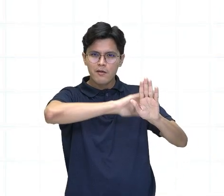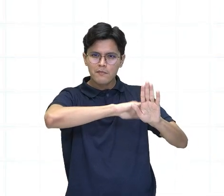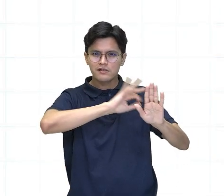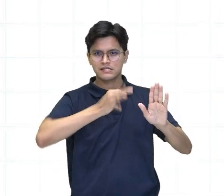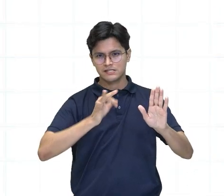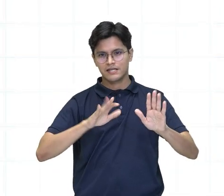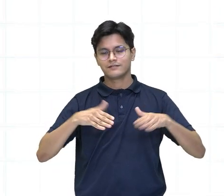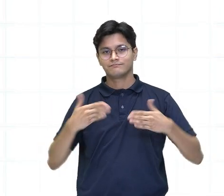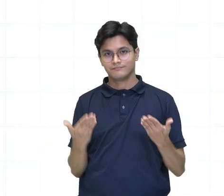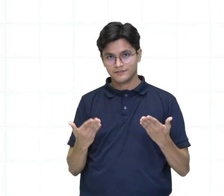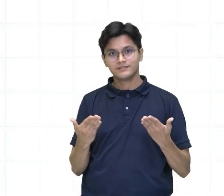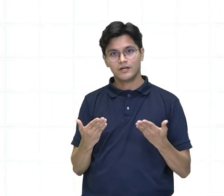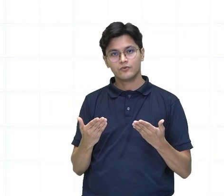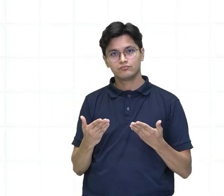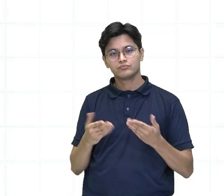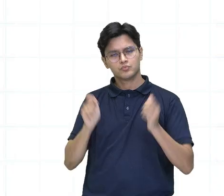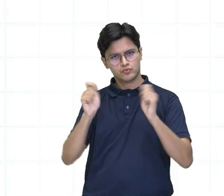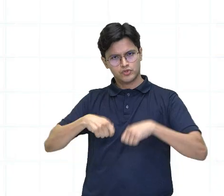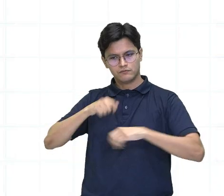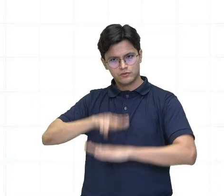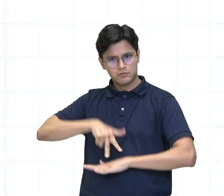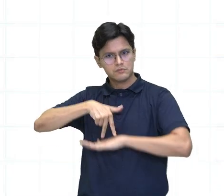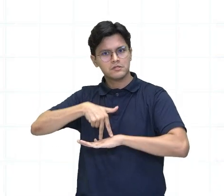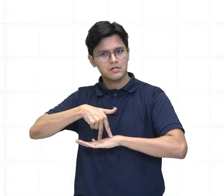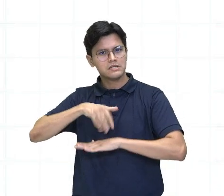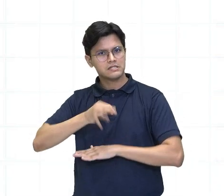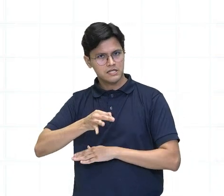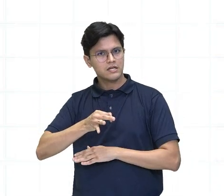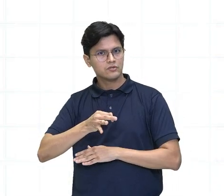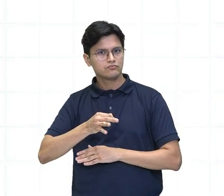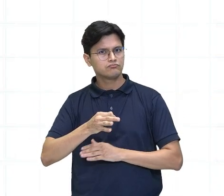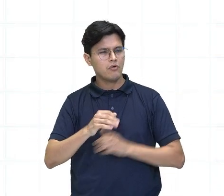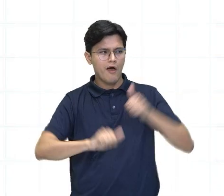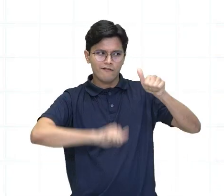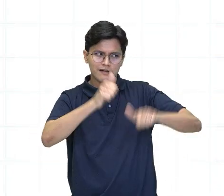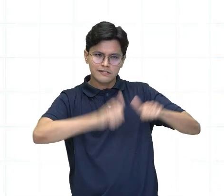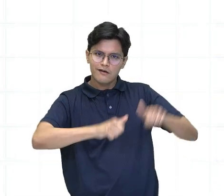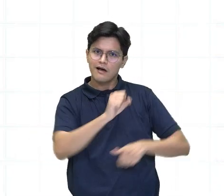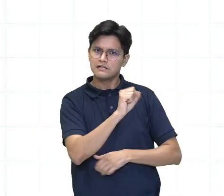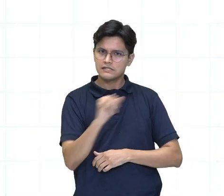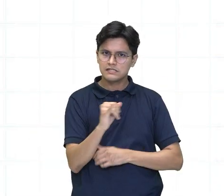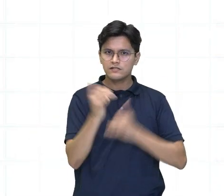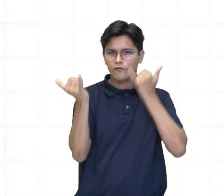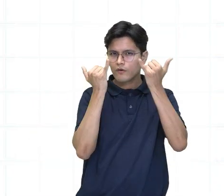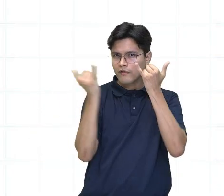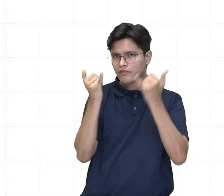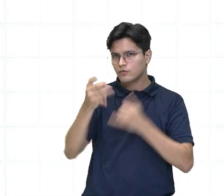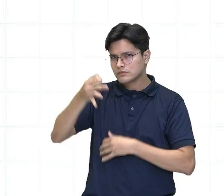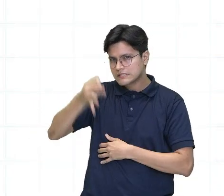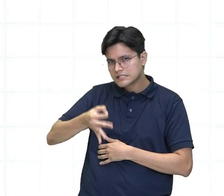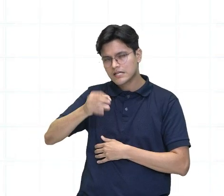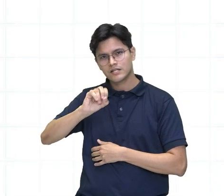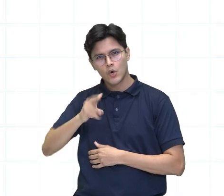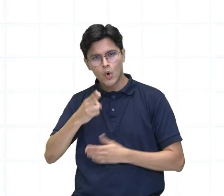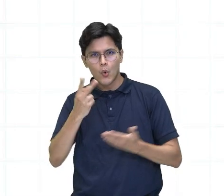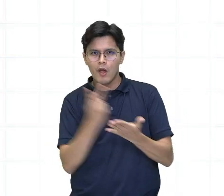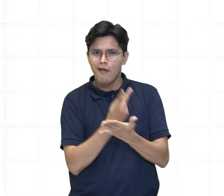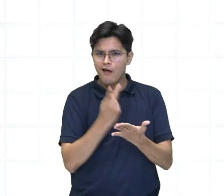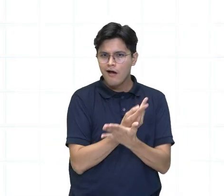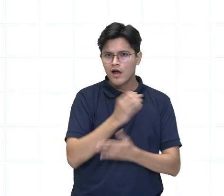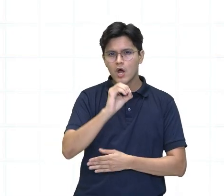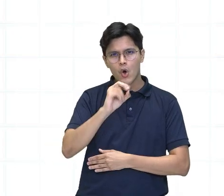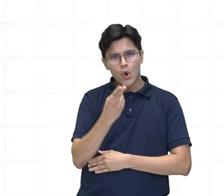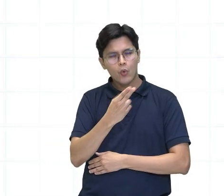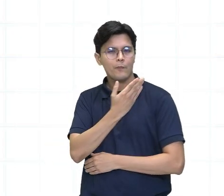realmente identificar, né, se aquilo ali está coerente, né, reconhecer de repente um preconceito dentro daquela fala,